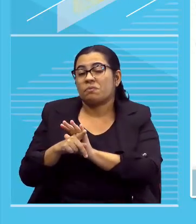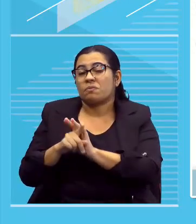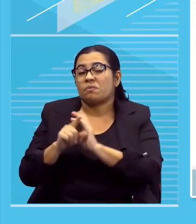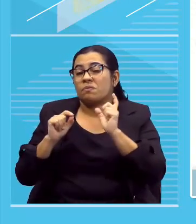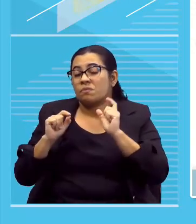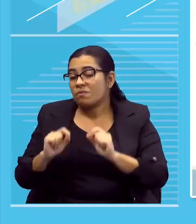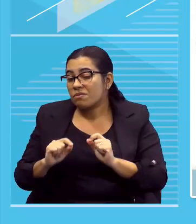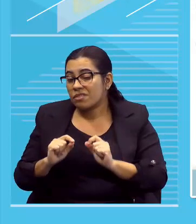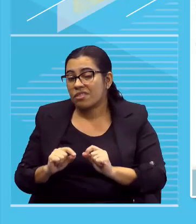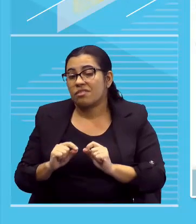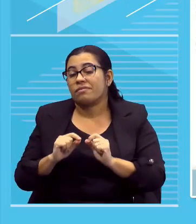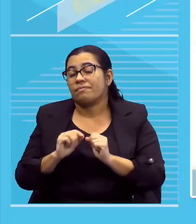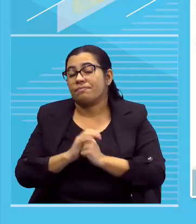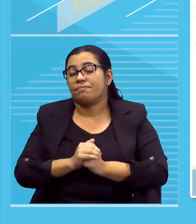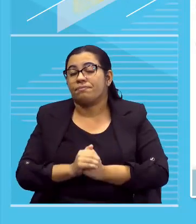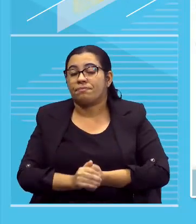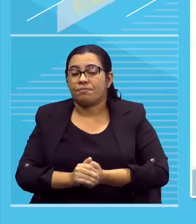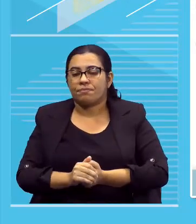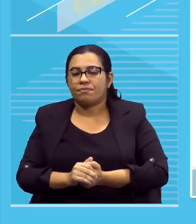de